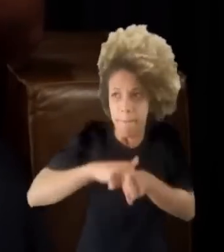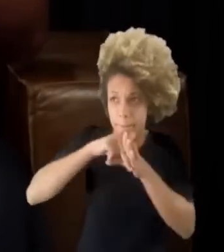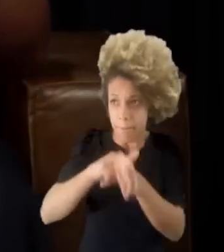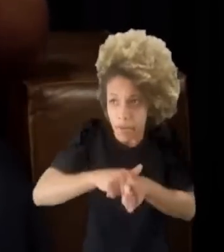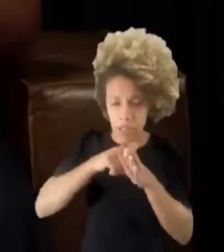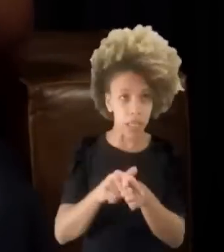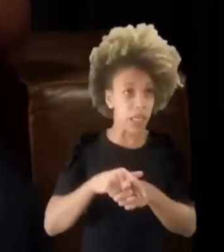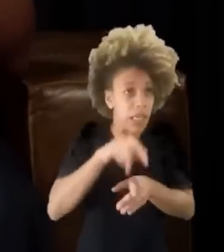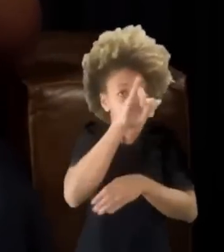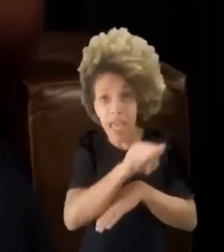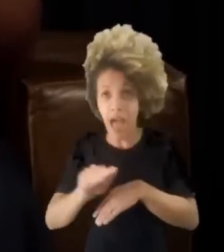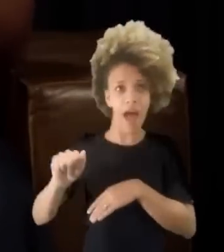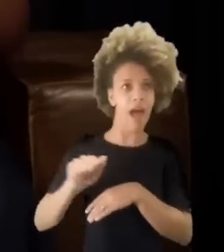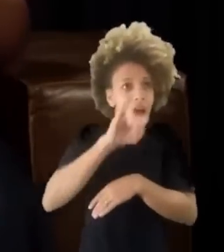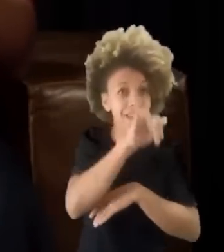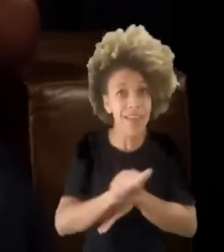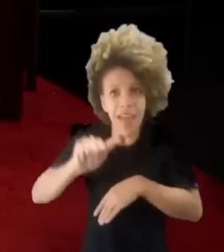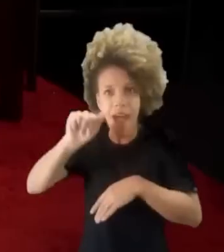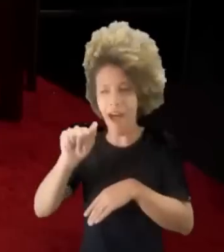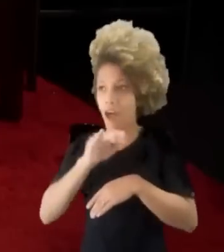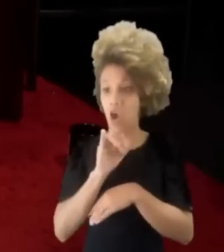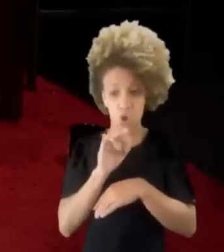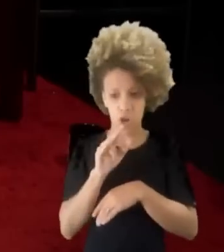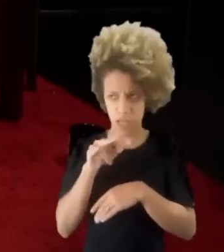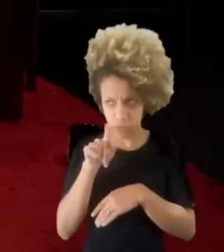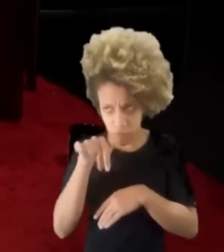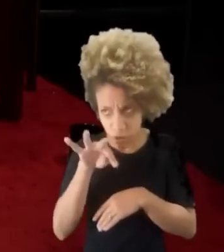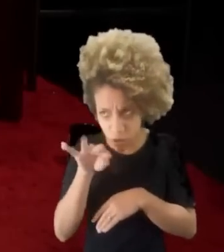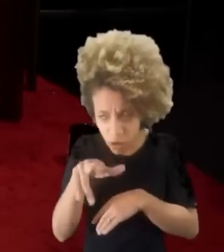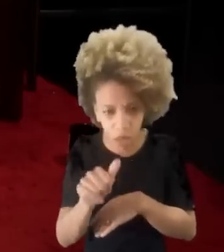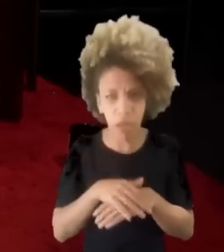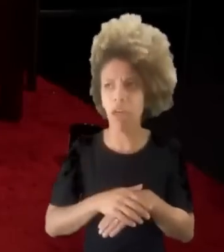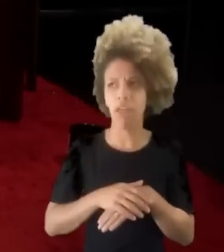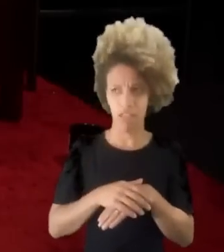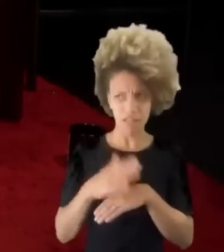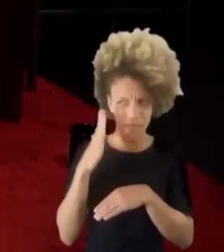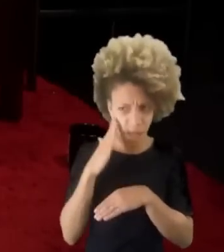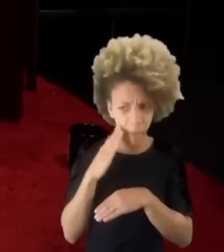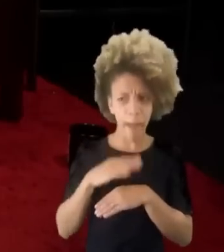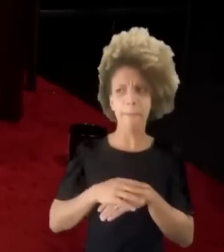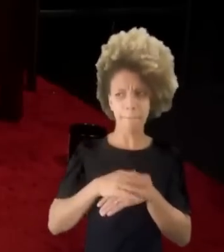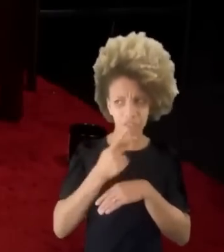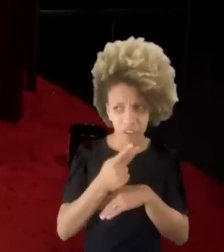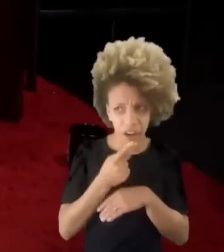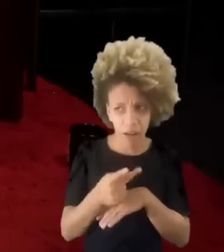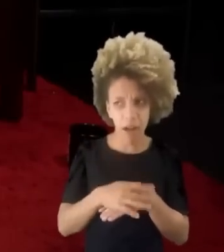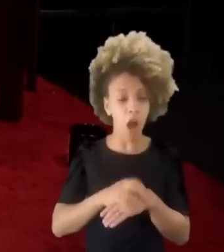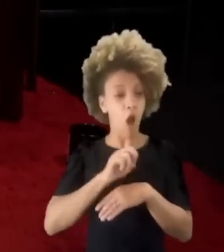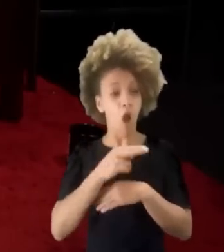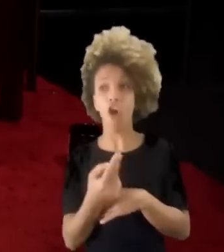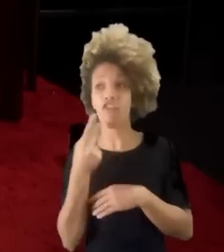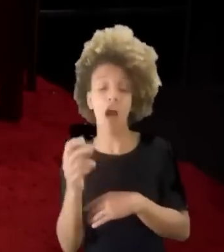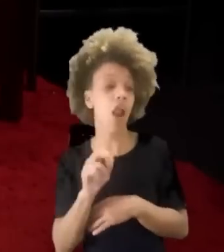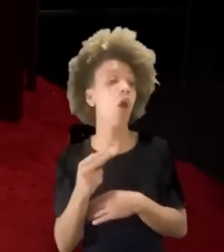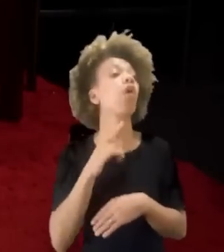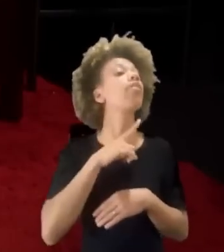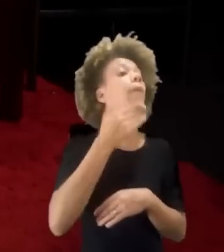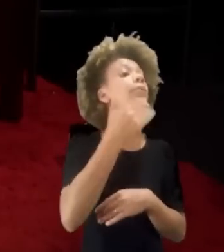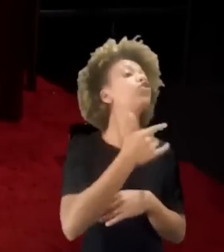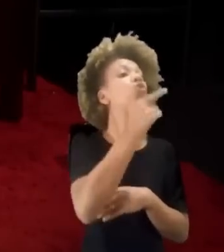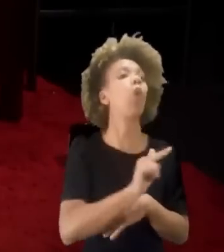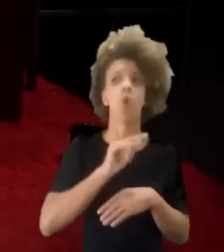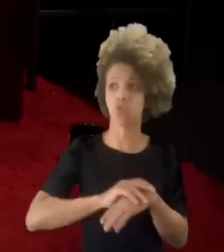e ficar tocando ih vai falar vai falar não os cara caguetar ou você fala vou ter o pedido de hambúrguer